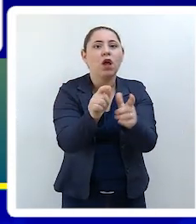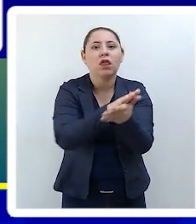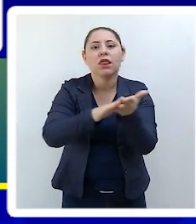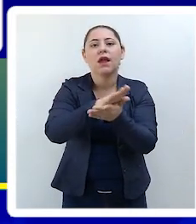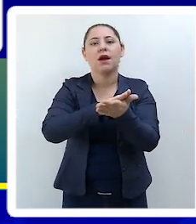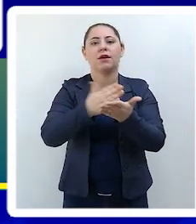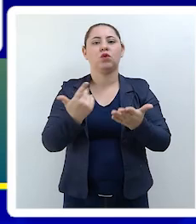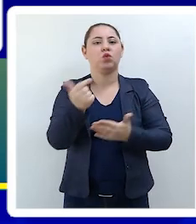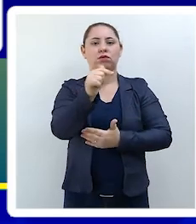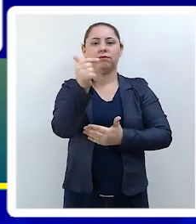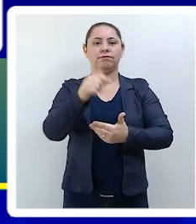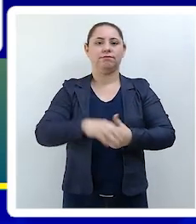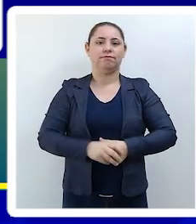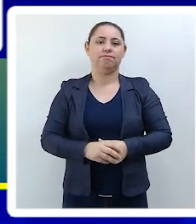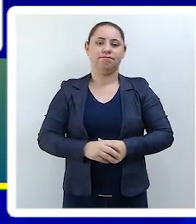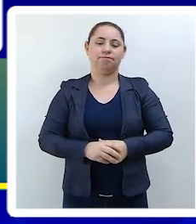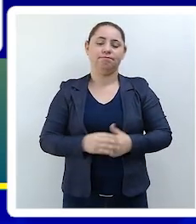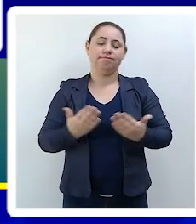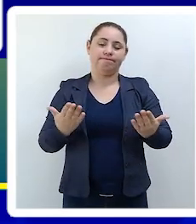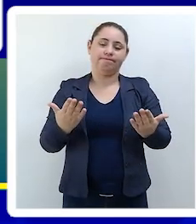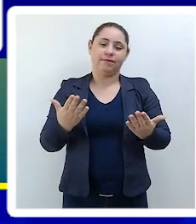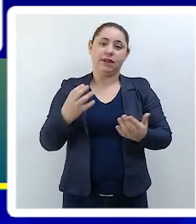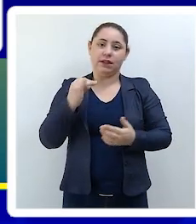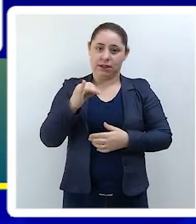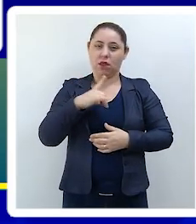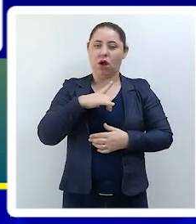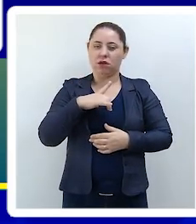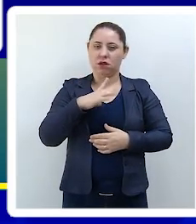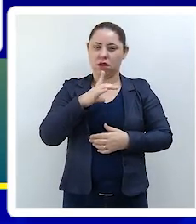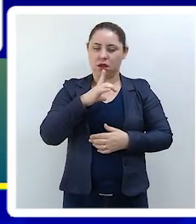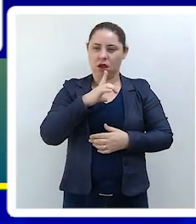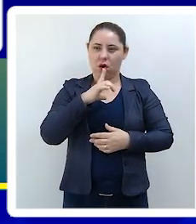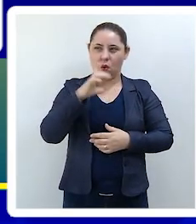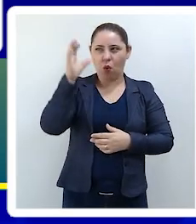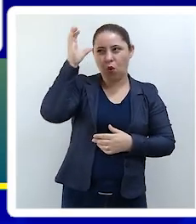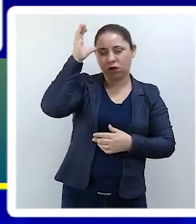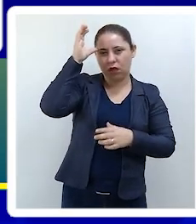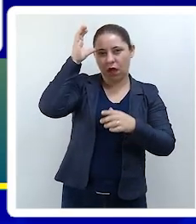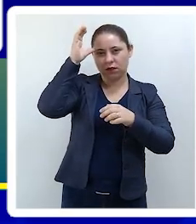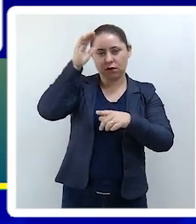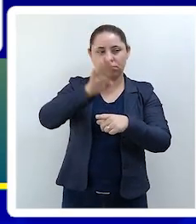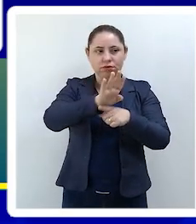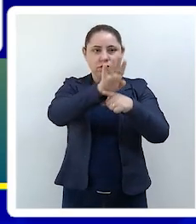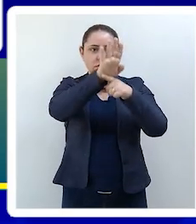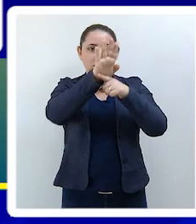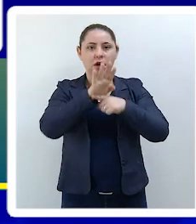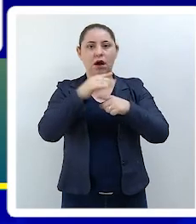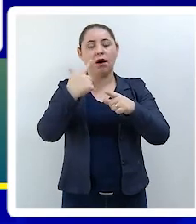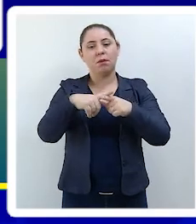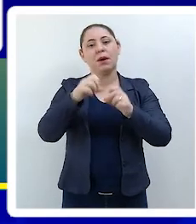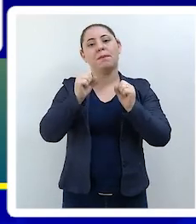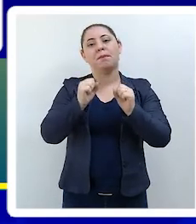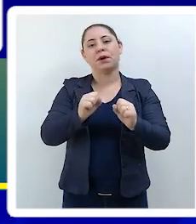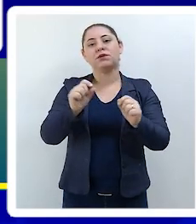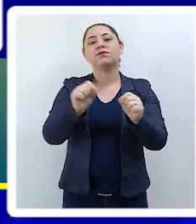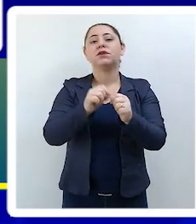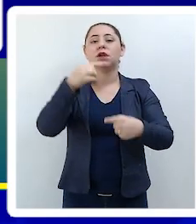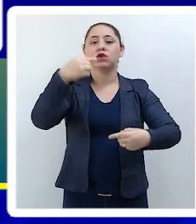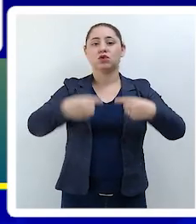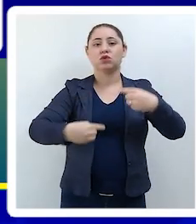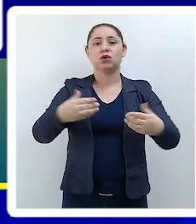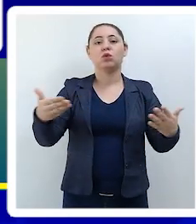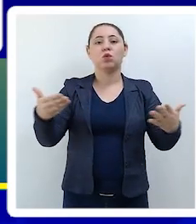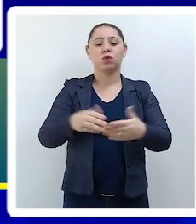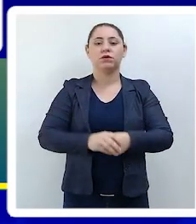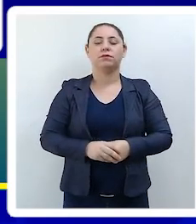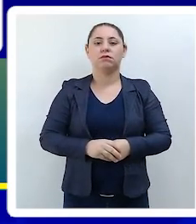nada. Então, nós temos consciência do quanto somos privilegiados por estar podendo fazer esse debate,